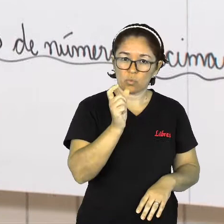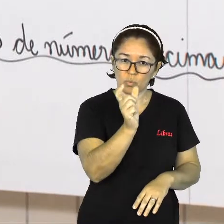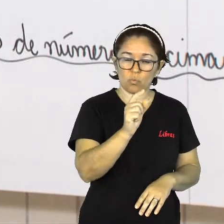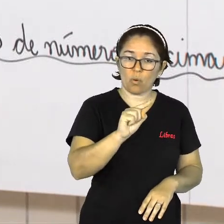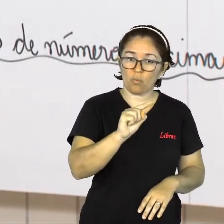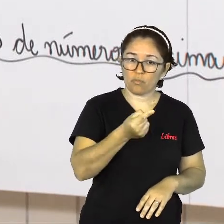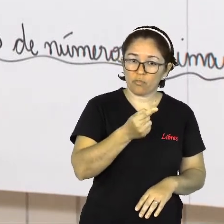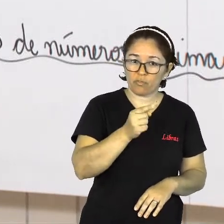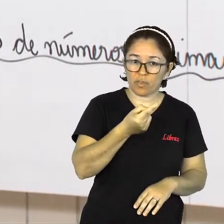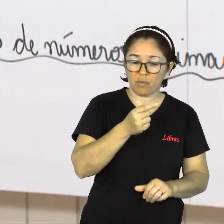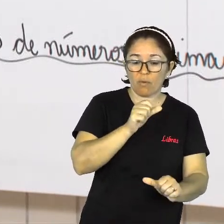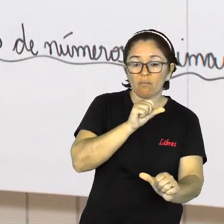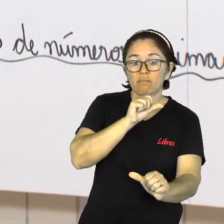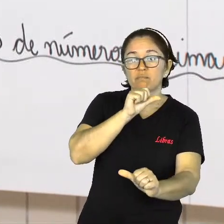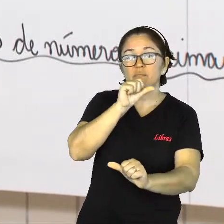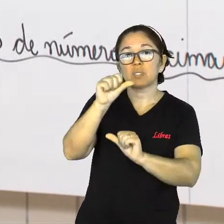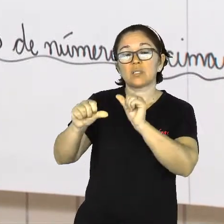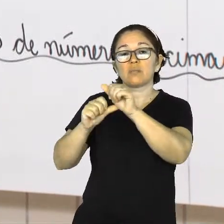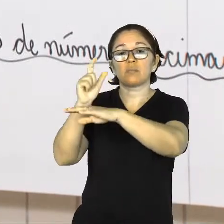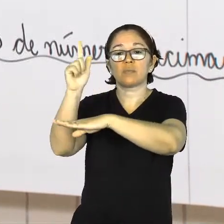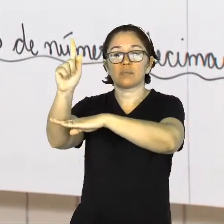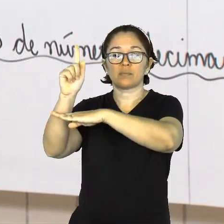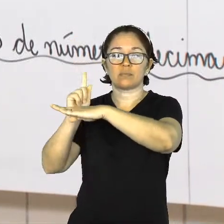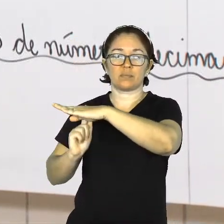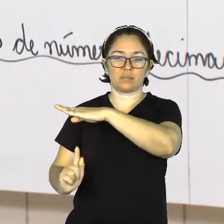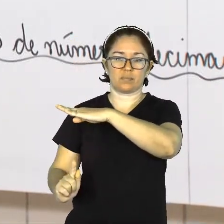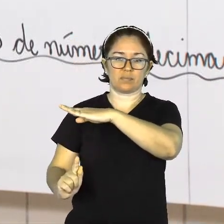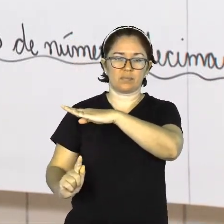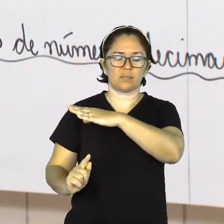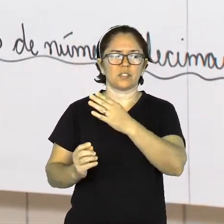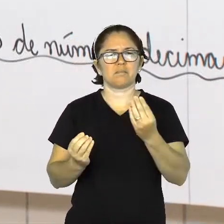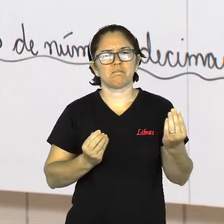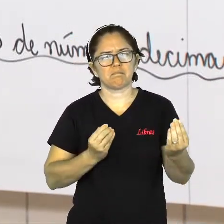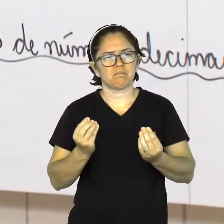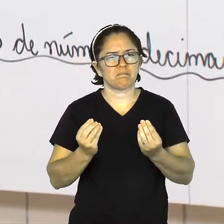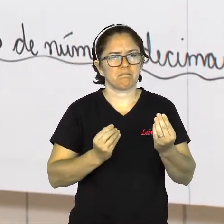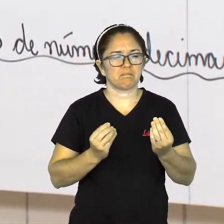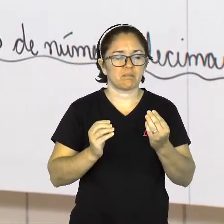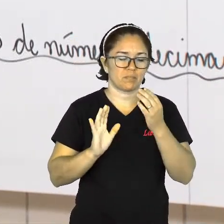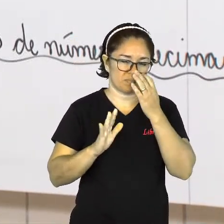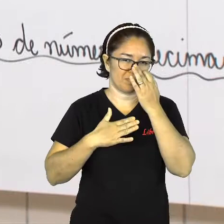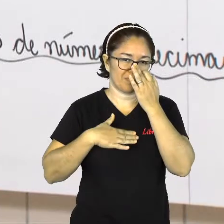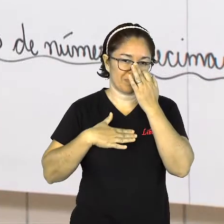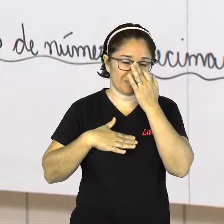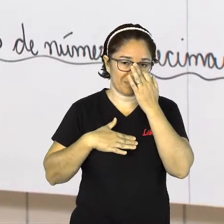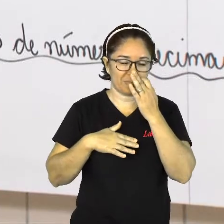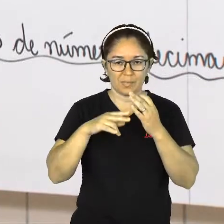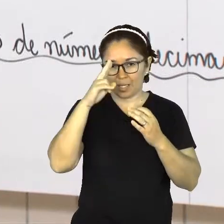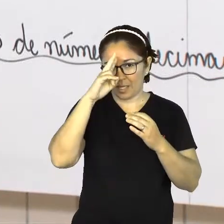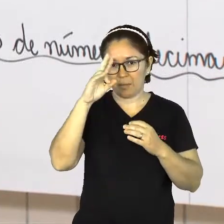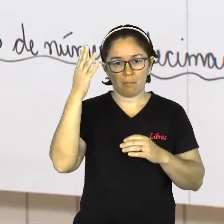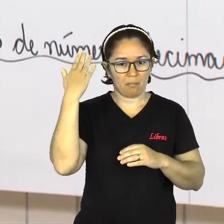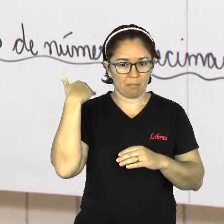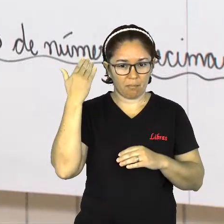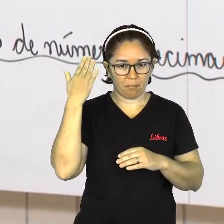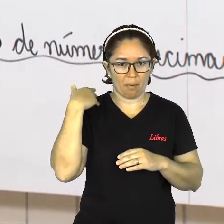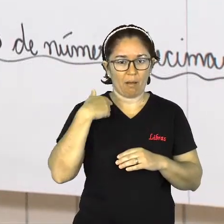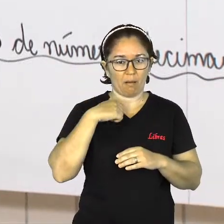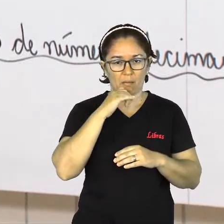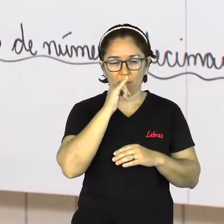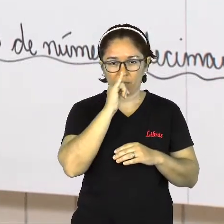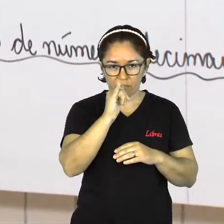número decimal e vou transformá-lo em fração. Lembra? Na aula passada, eu salientei com